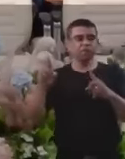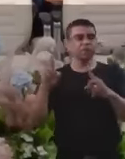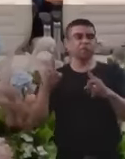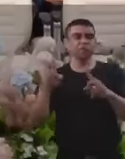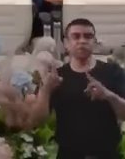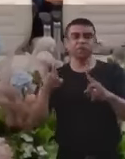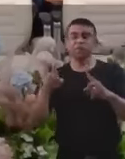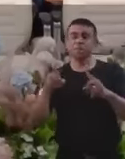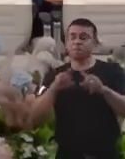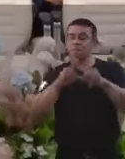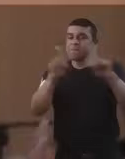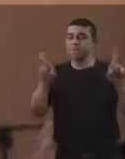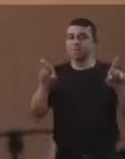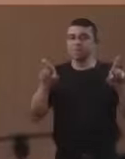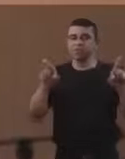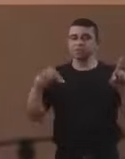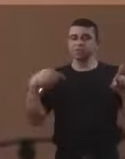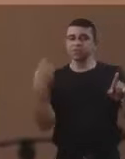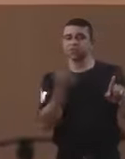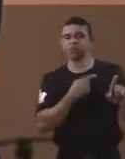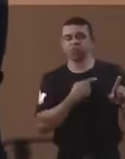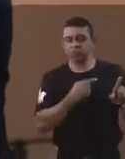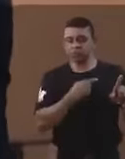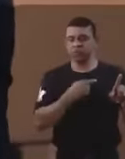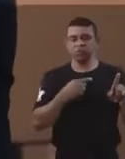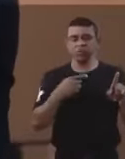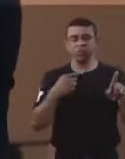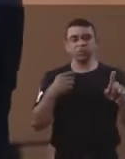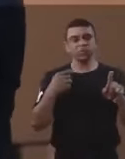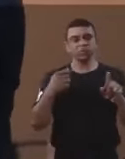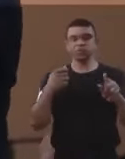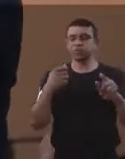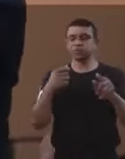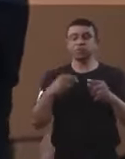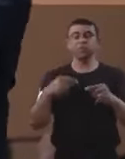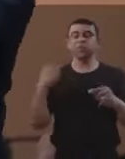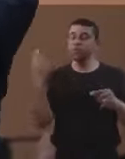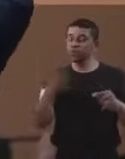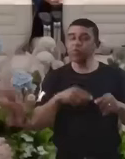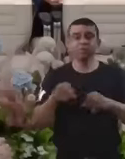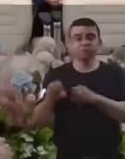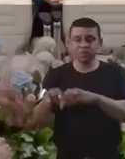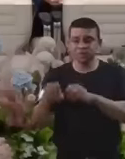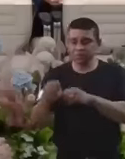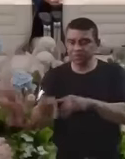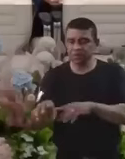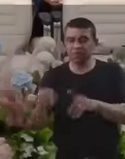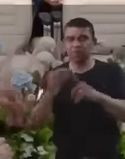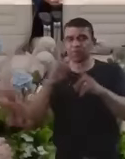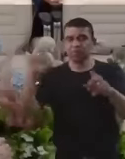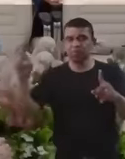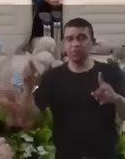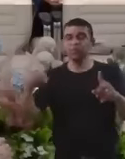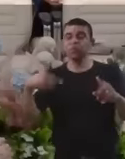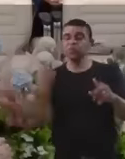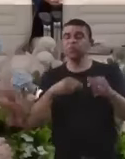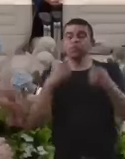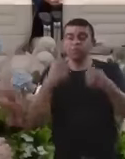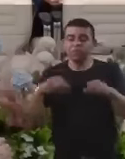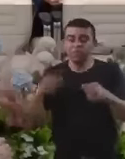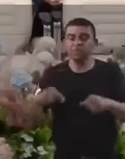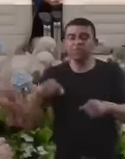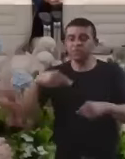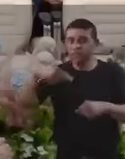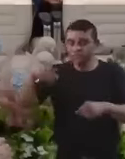vivermos trancados dentro de quatro paredes, enquanto a gente precisa entender que